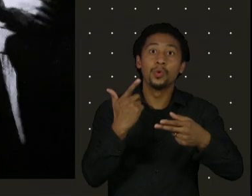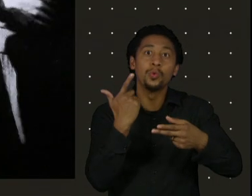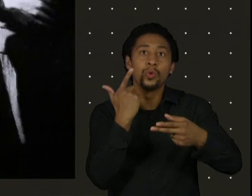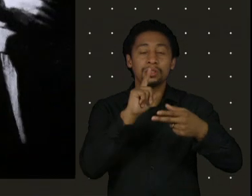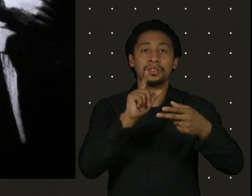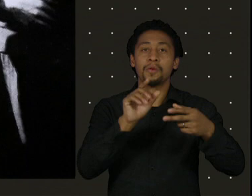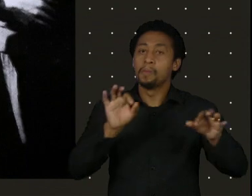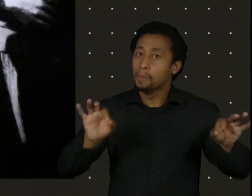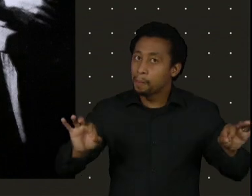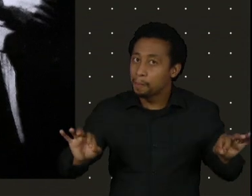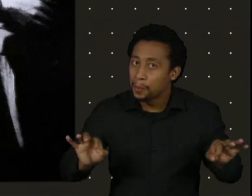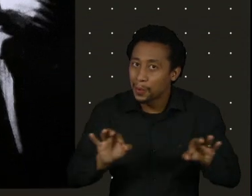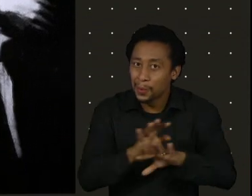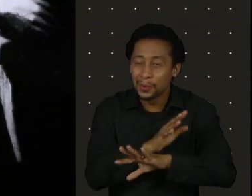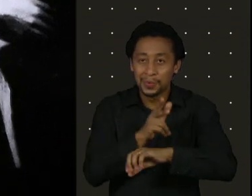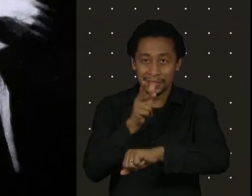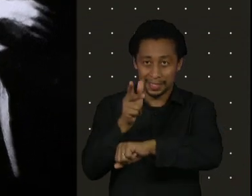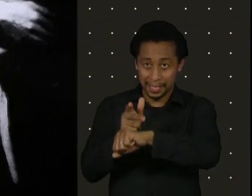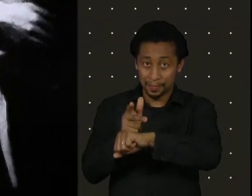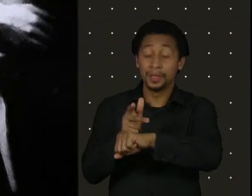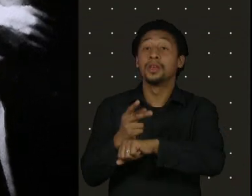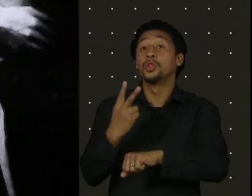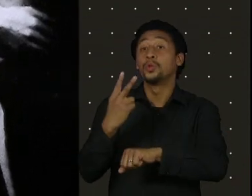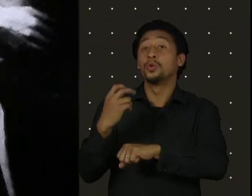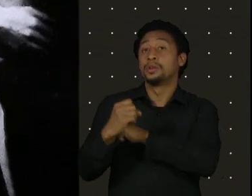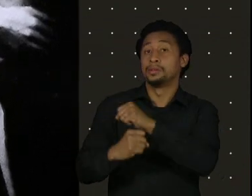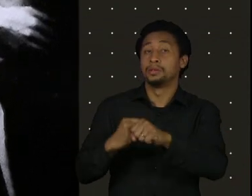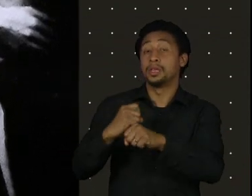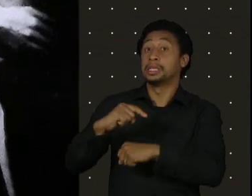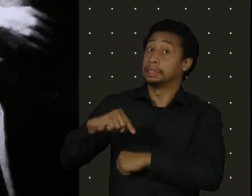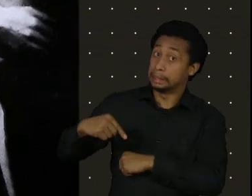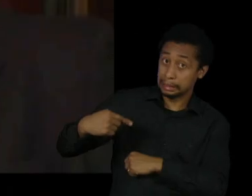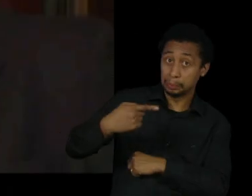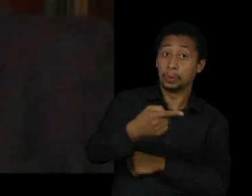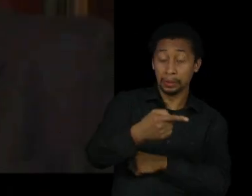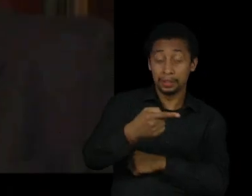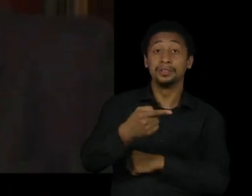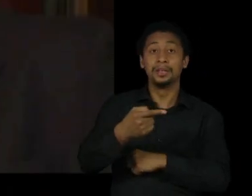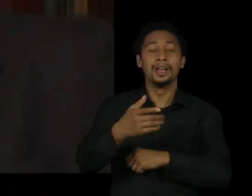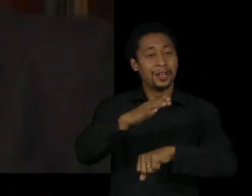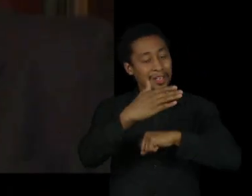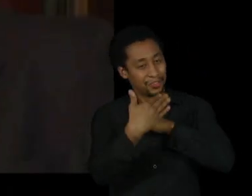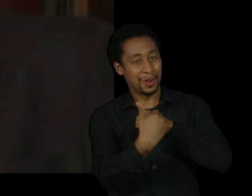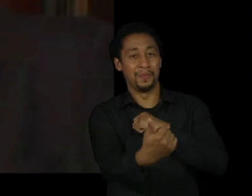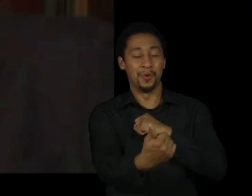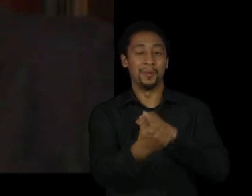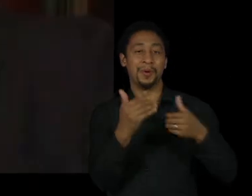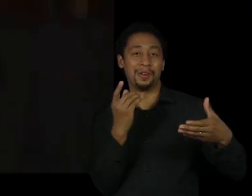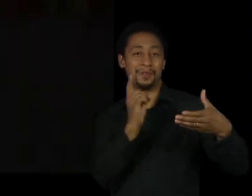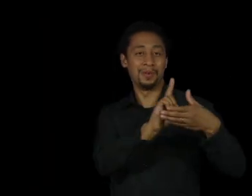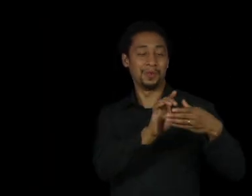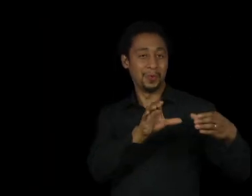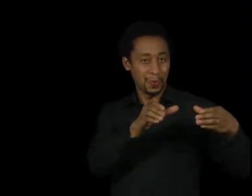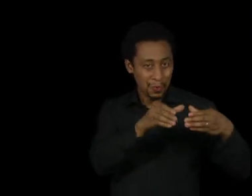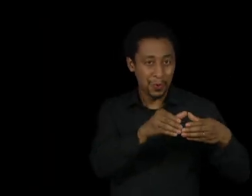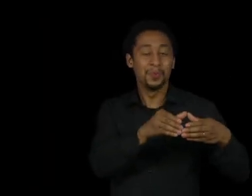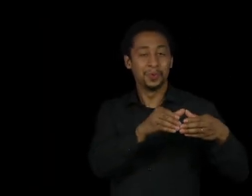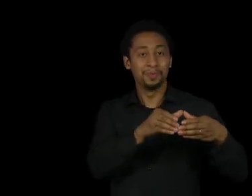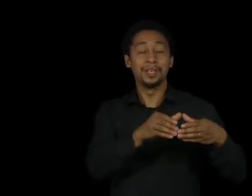voltou ao Brasil, 2 anos depois, me chamou para ser assistente de direção. E foi graças a ele que eu comecei a minha vida profissional.